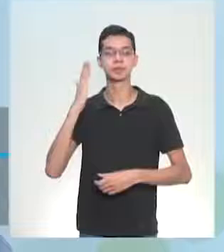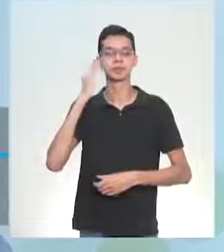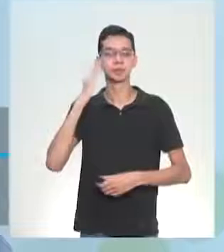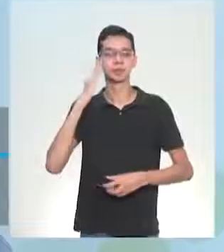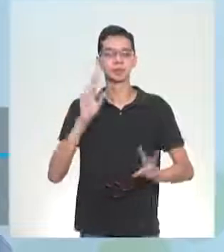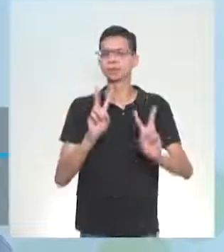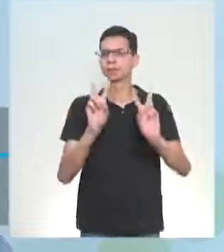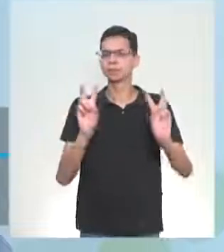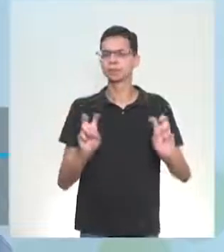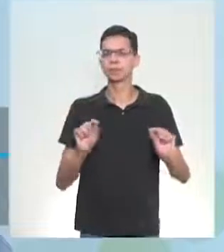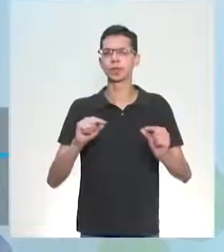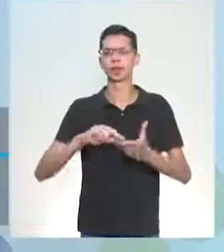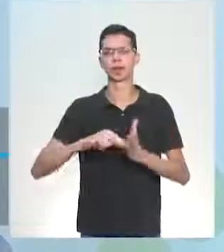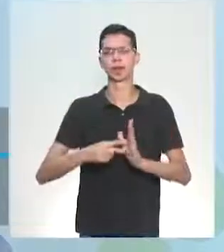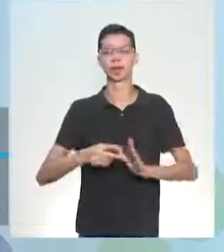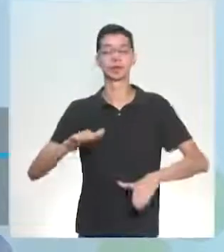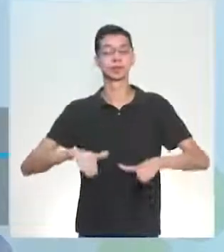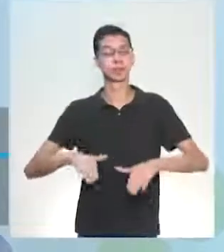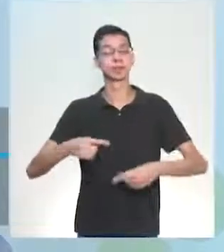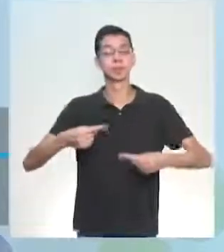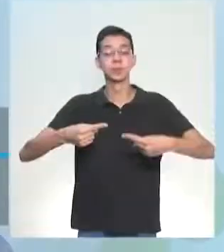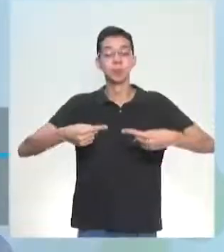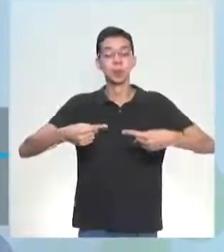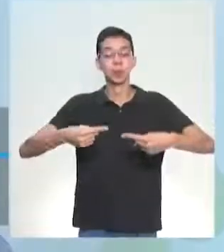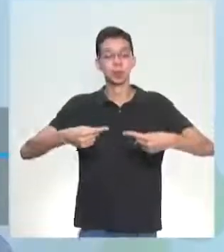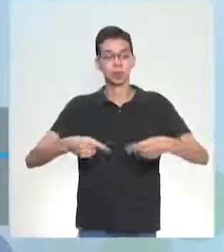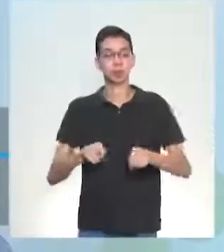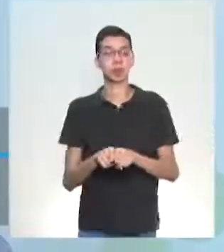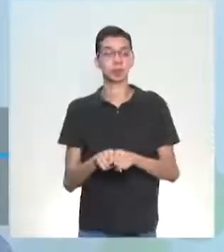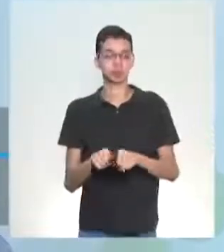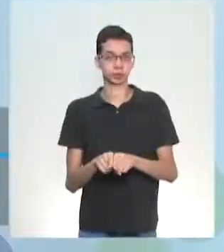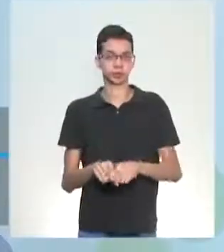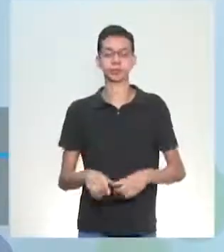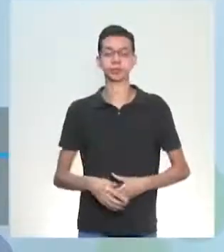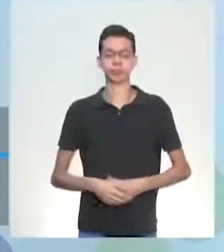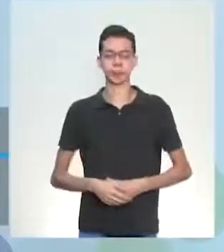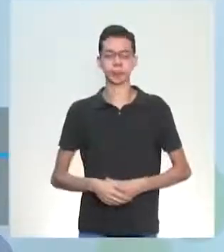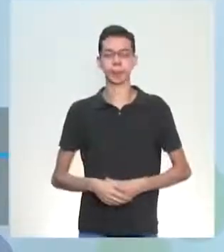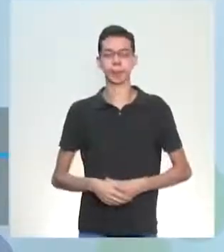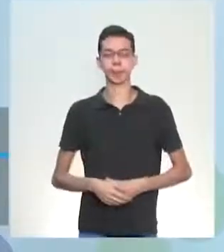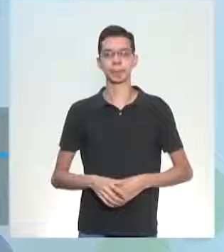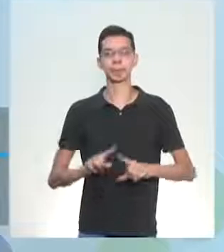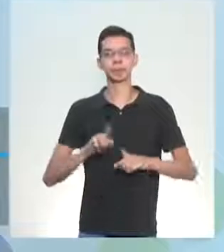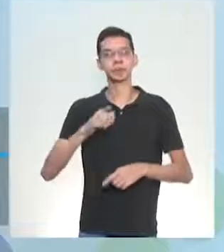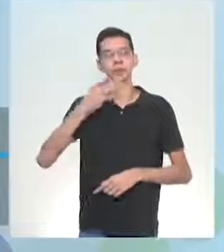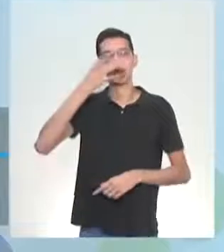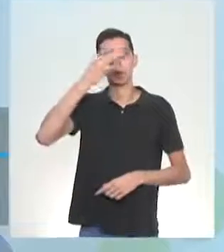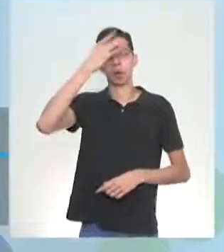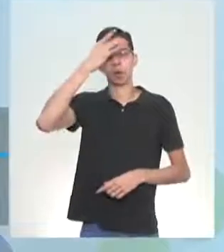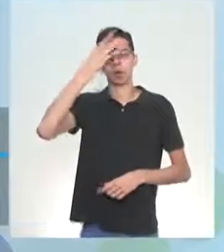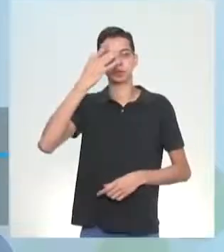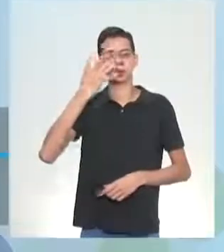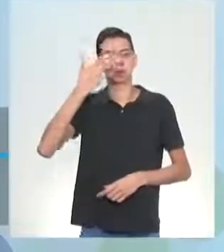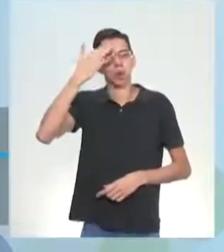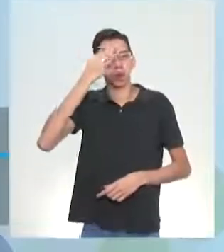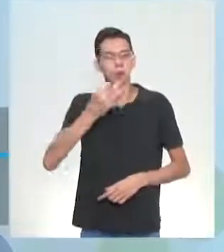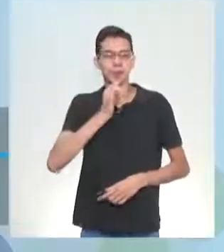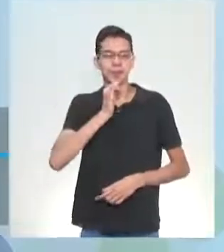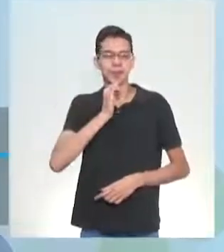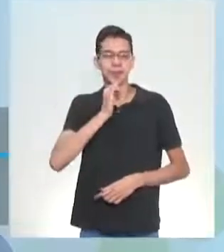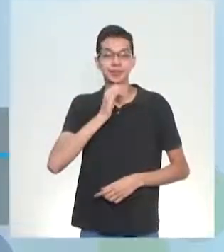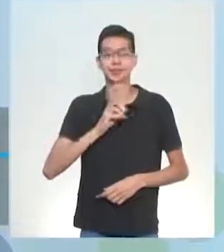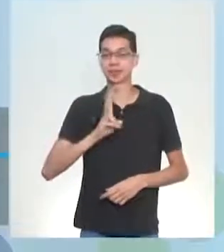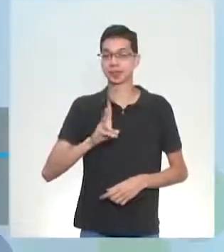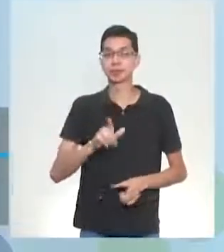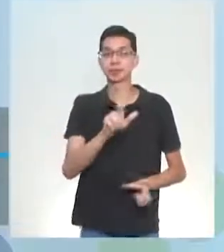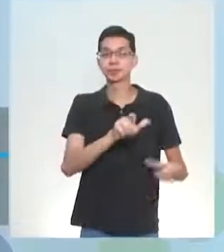ali. Normalmente são questões políticas, né, atemporais, mas você precisa ter alguma noção. Políticas públicas, normalmente